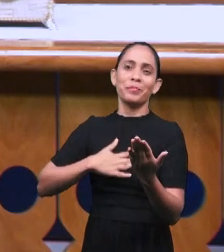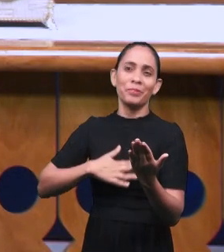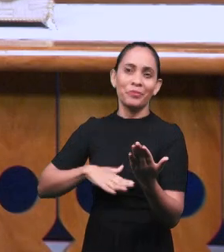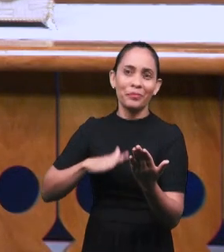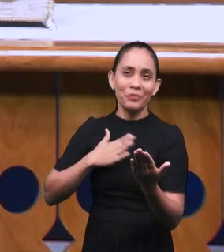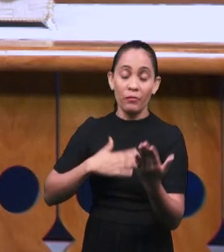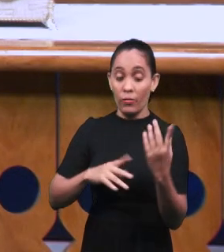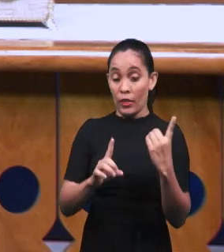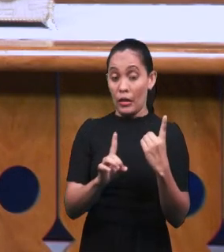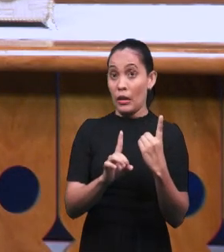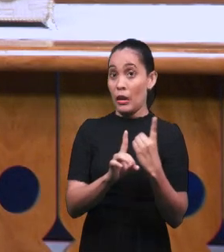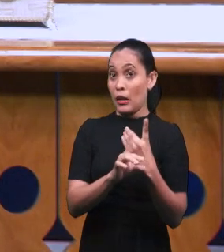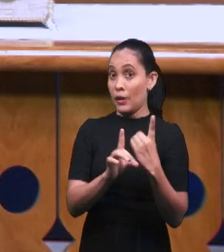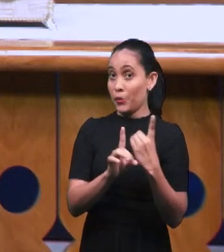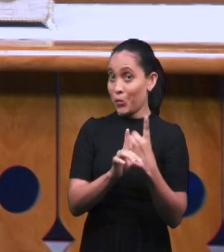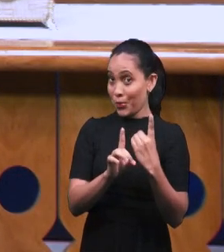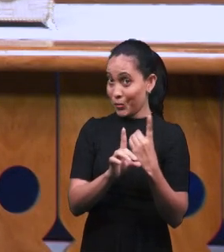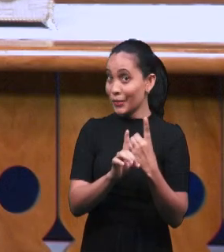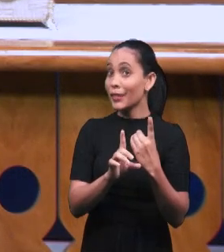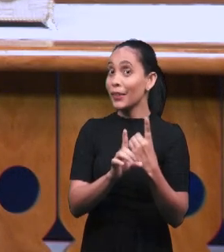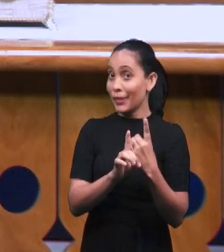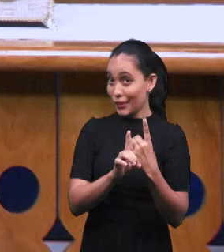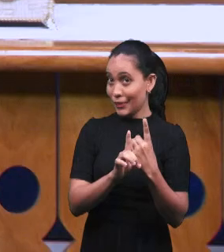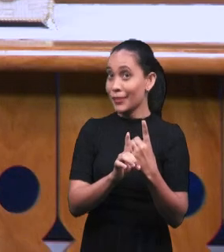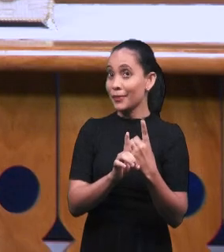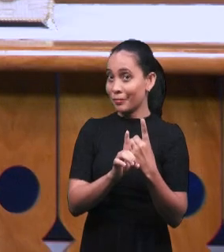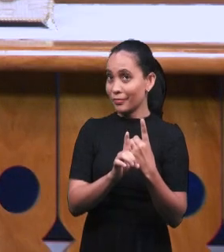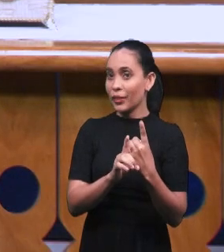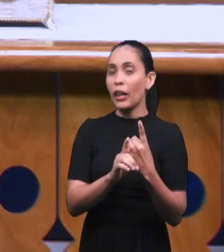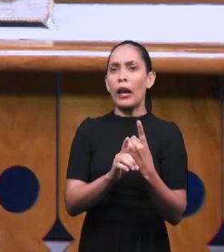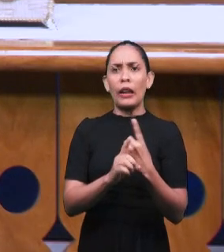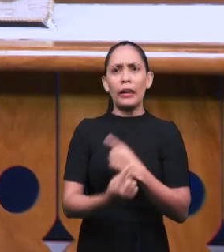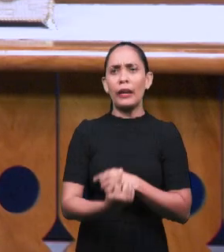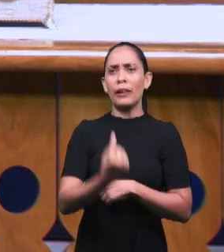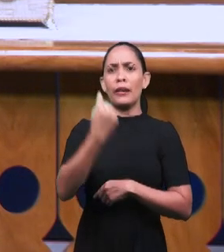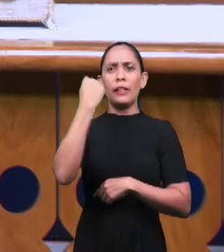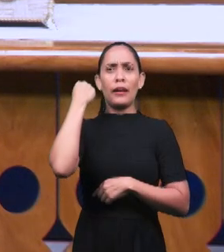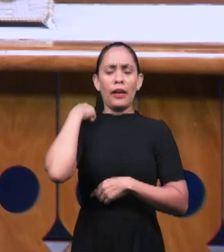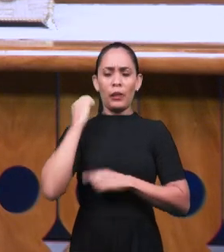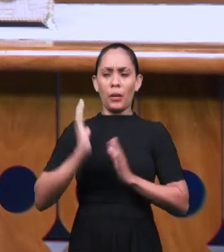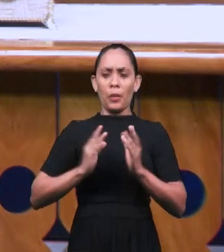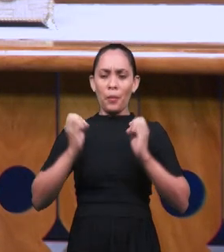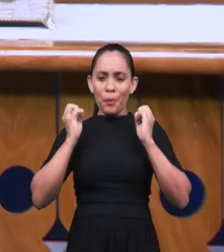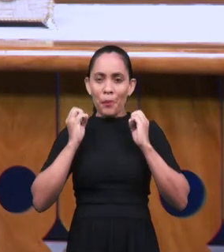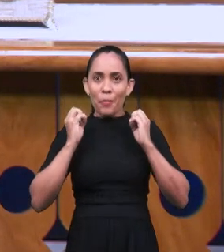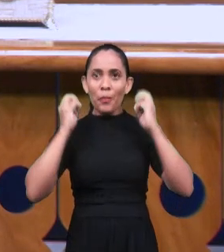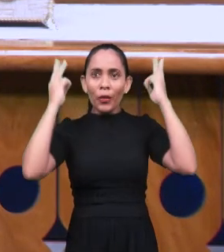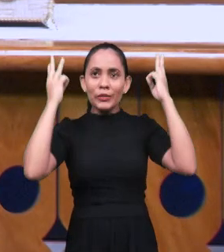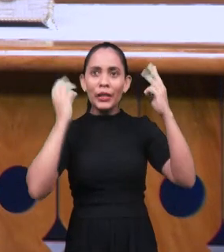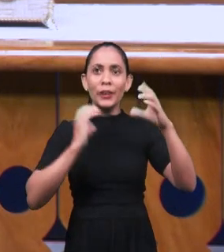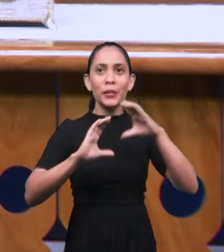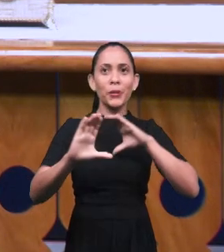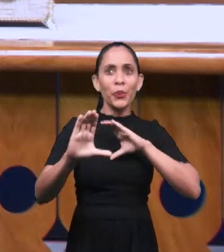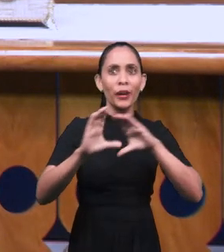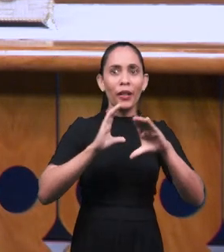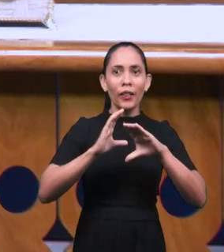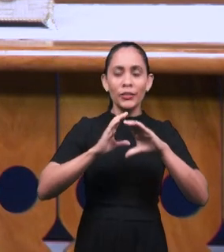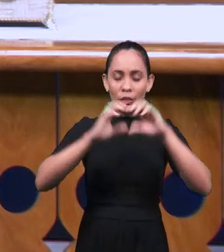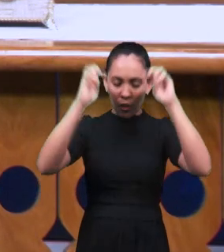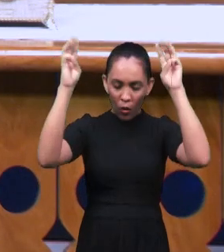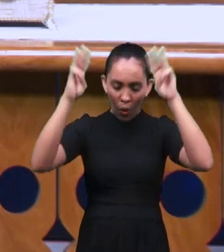mesma doutrina na despedida de Moisés, no cântico de Moisés. O orvalho que